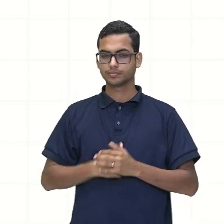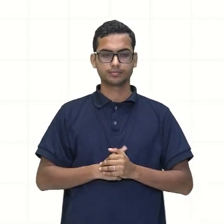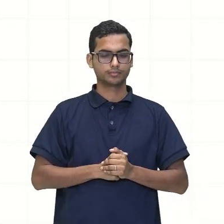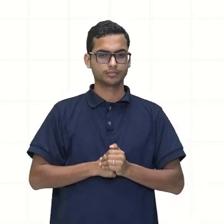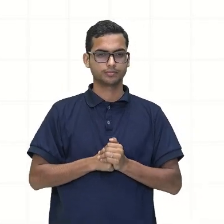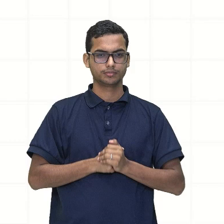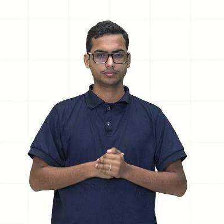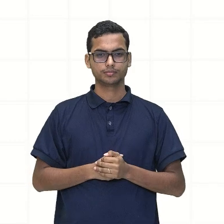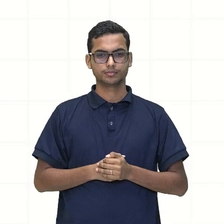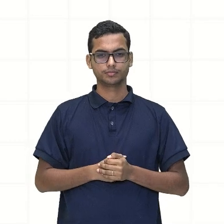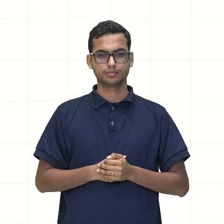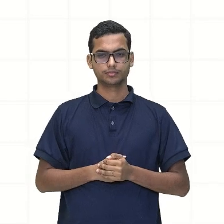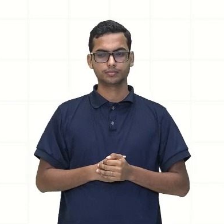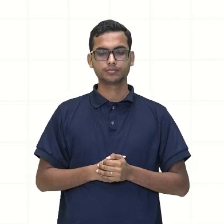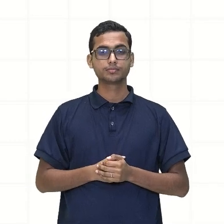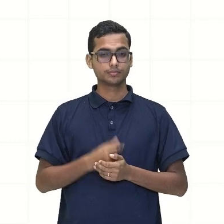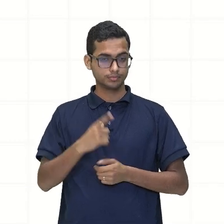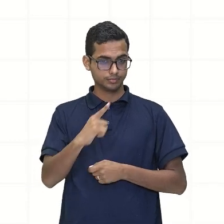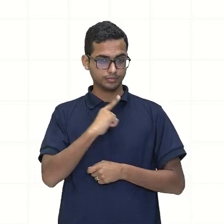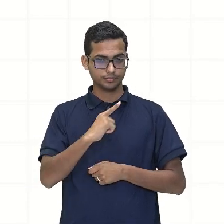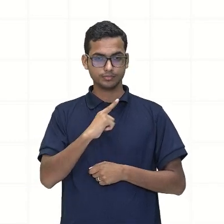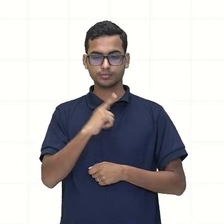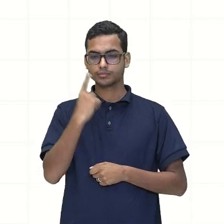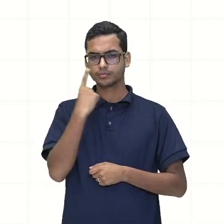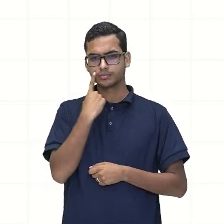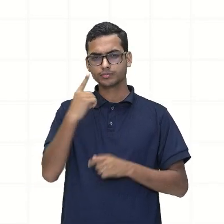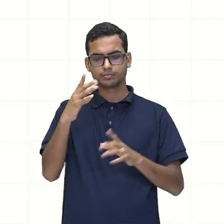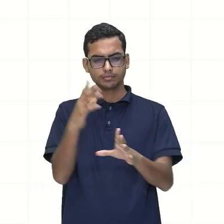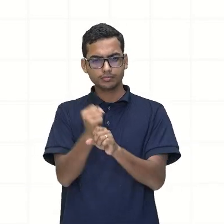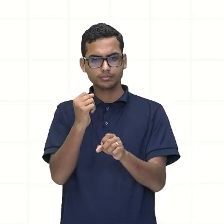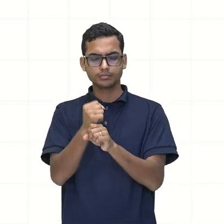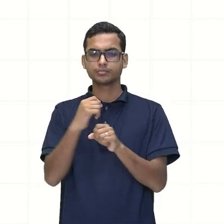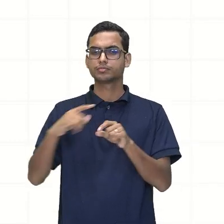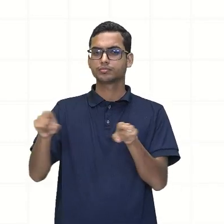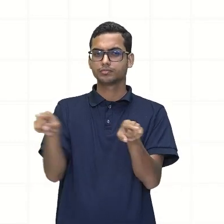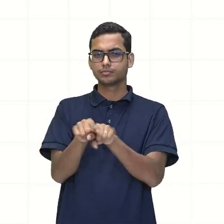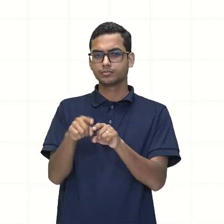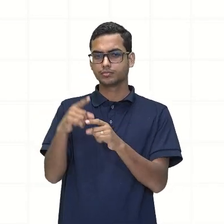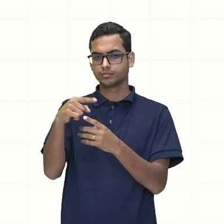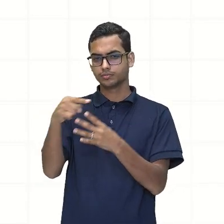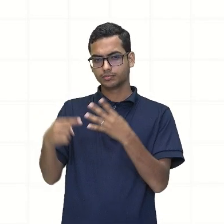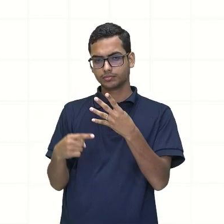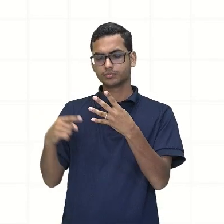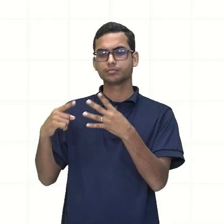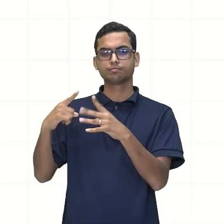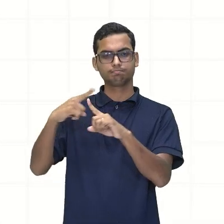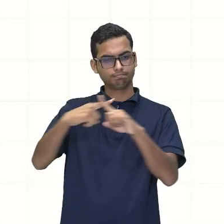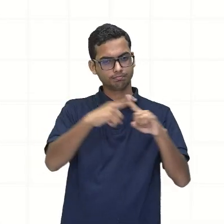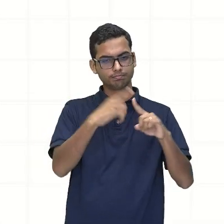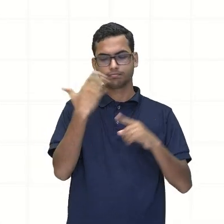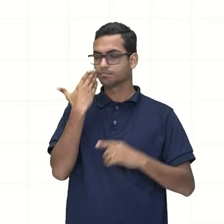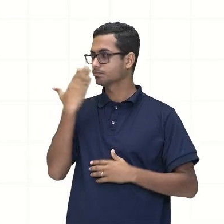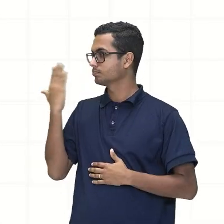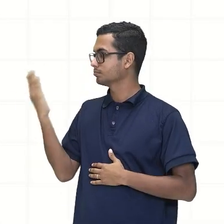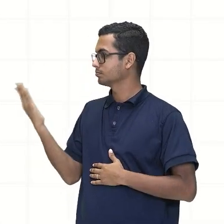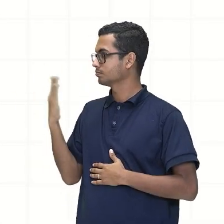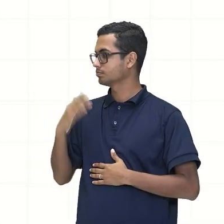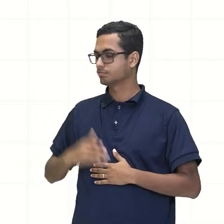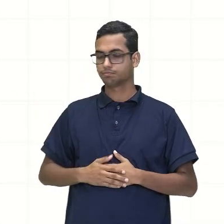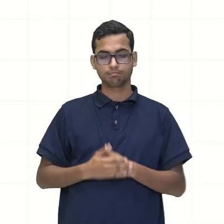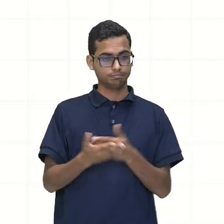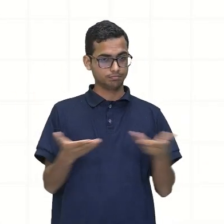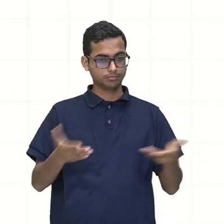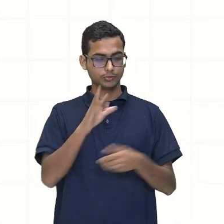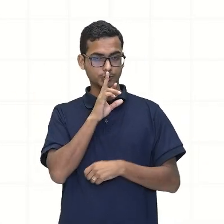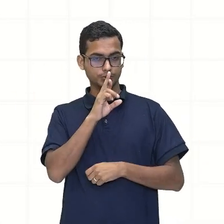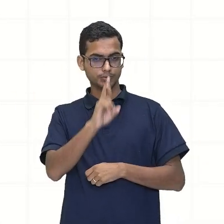que a gente tem. A gente vai fazer menos 33 vezes menos 8 vezes menos 10. Vamos ver quanto que